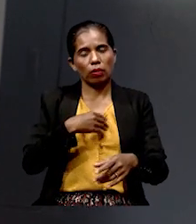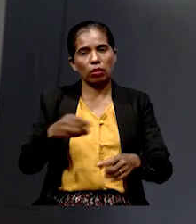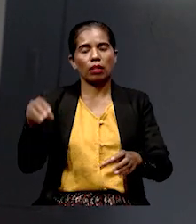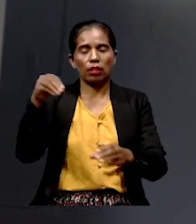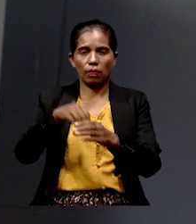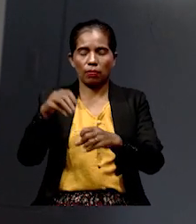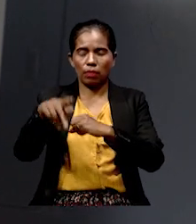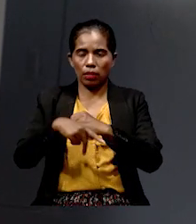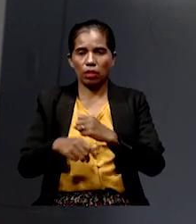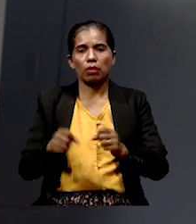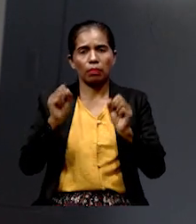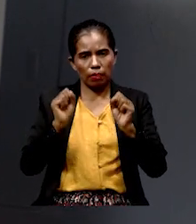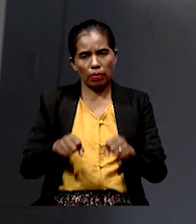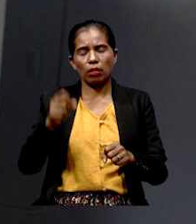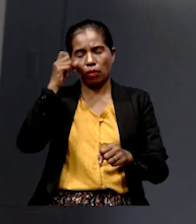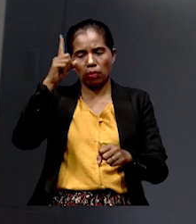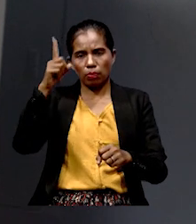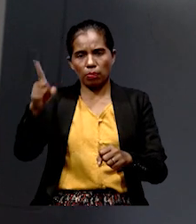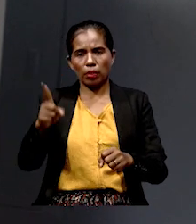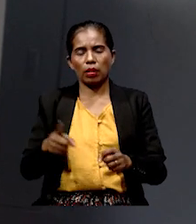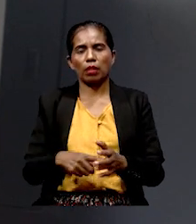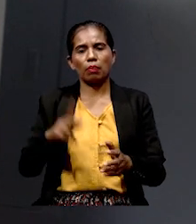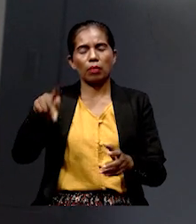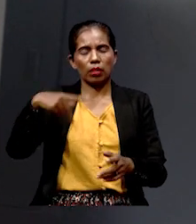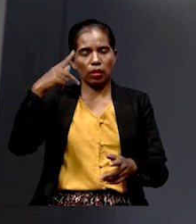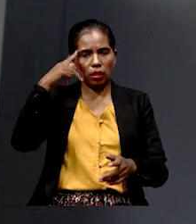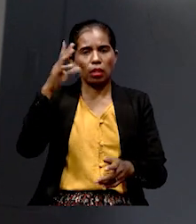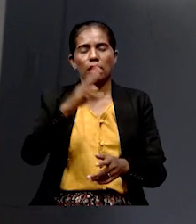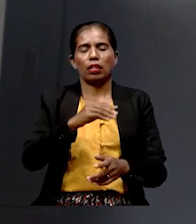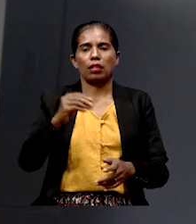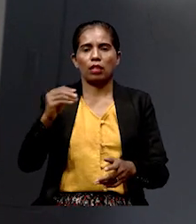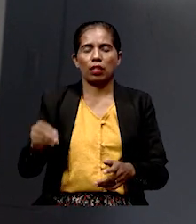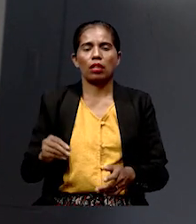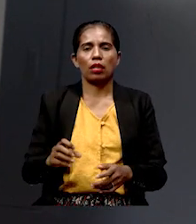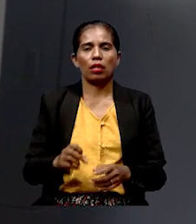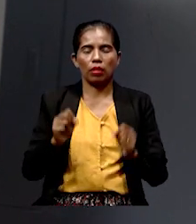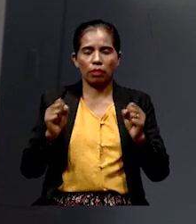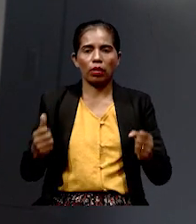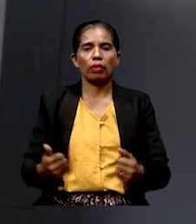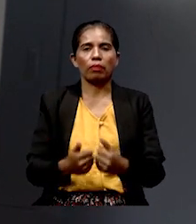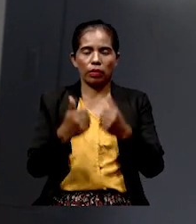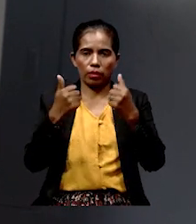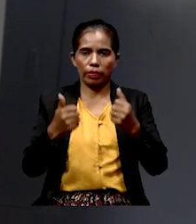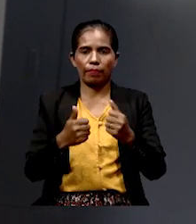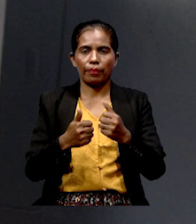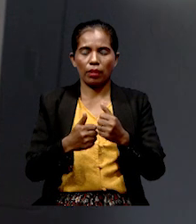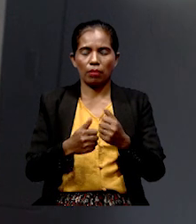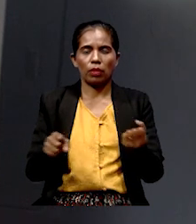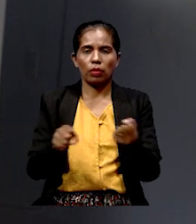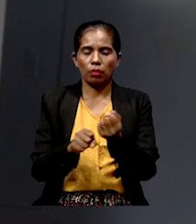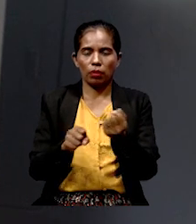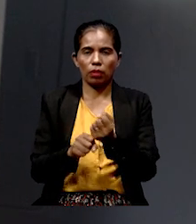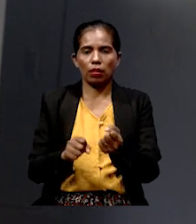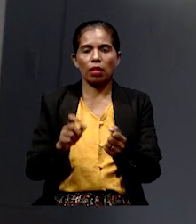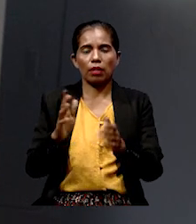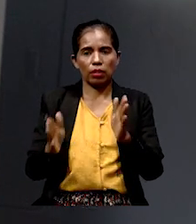atbele compreende consequência política ka consequência de competição baia apoiantes ser para ser la bele